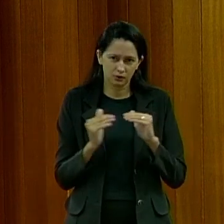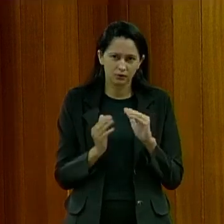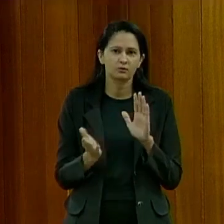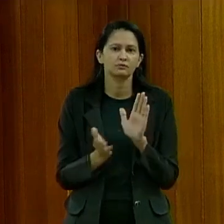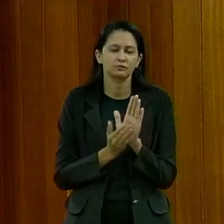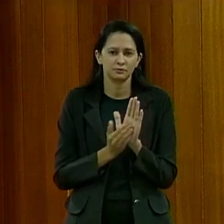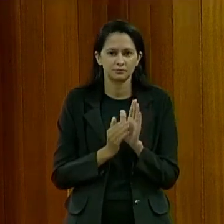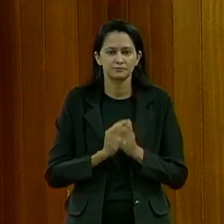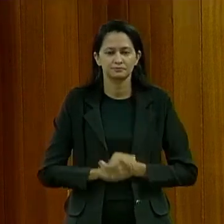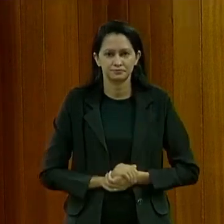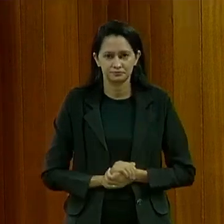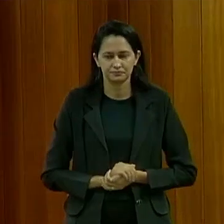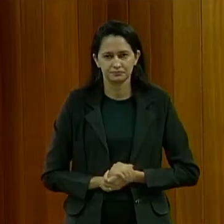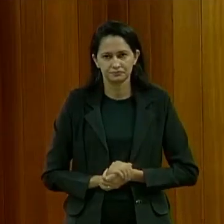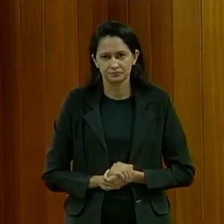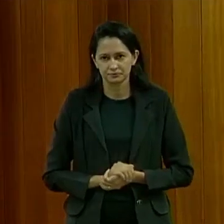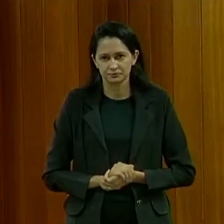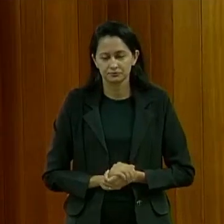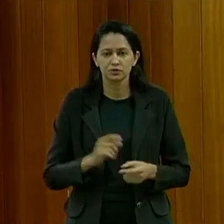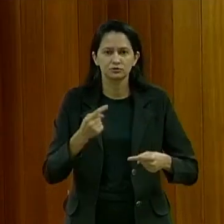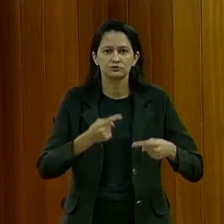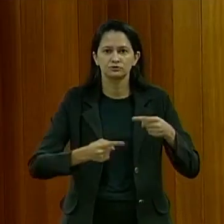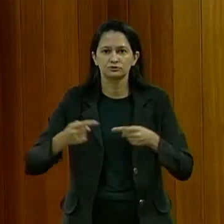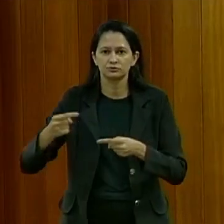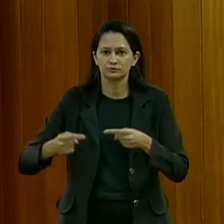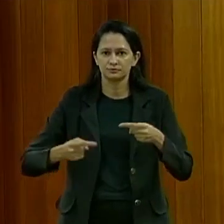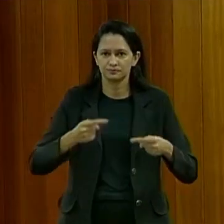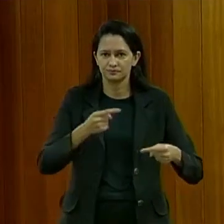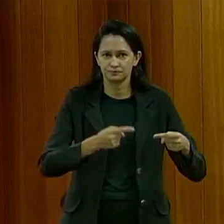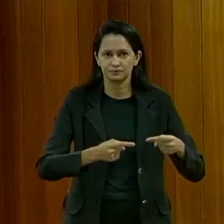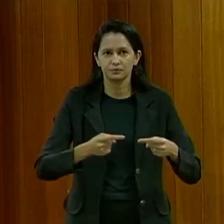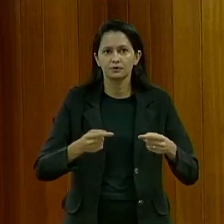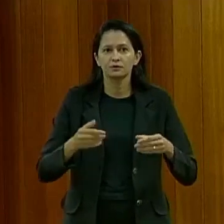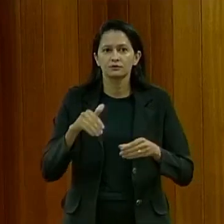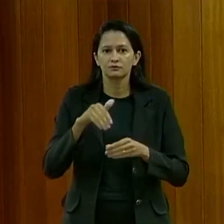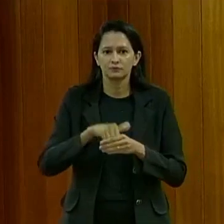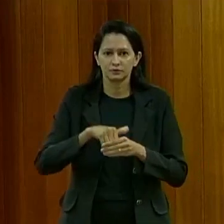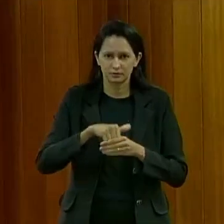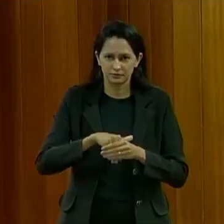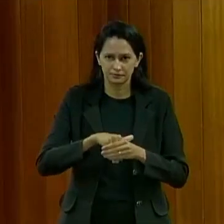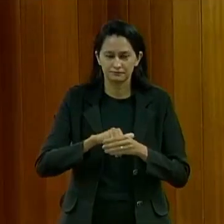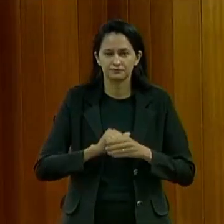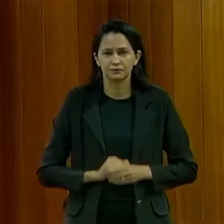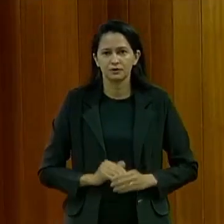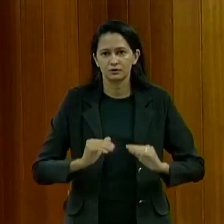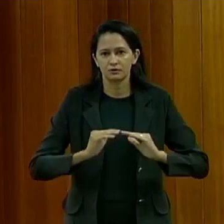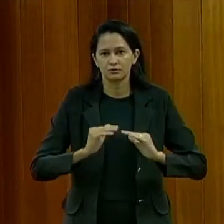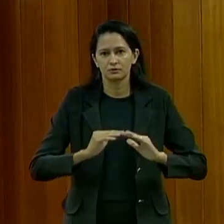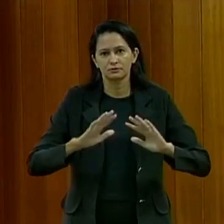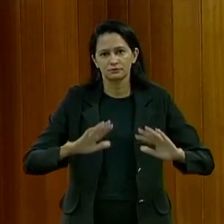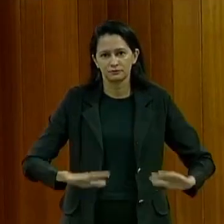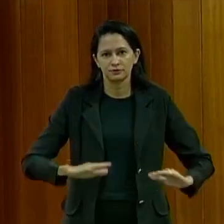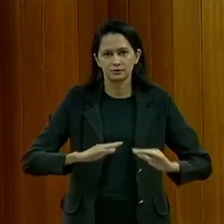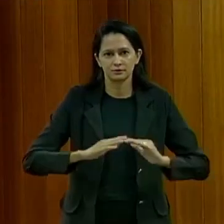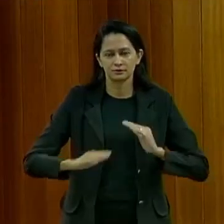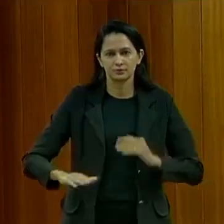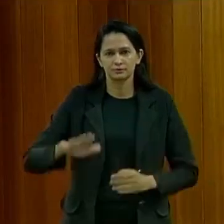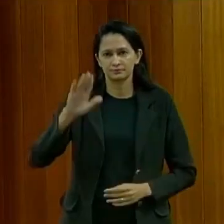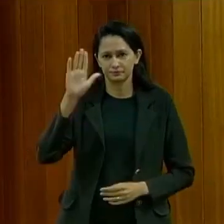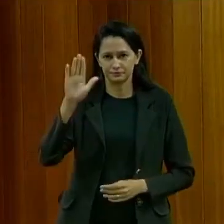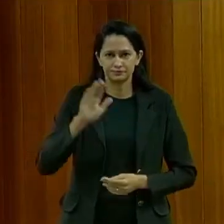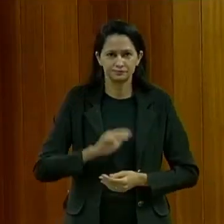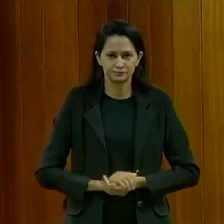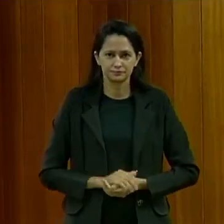vereadores, em discussão, encerra a discussão, está em votação. Favoráveis permaneçam como estão, contrários se manifestem. Aprovado o projeto. Próximo.